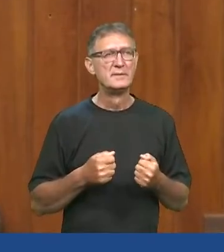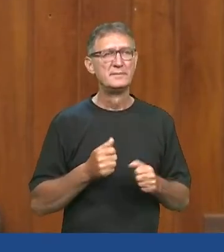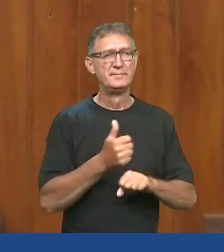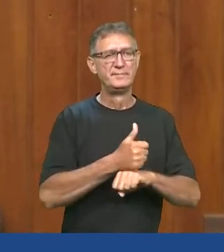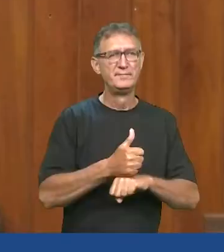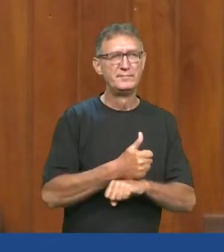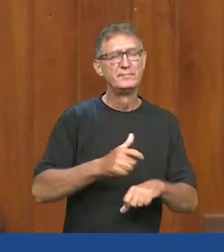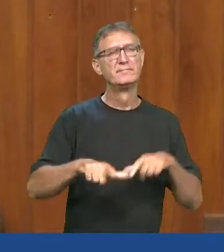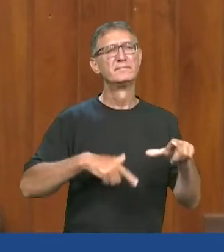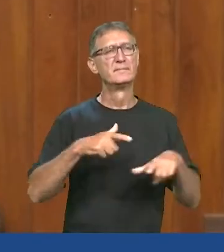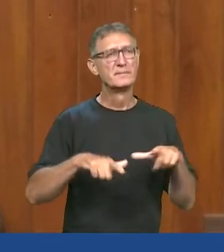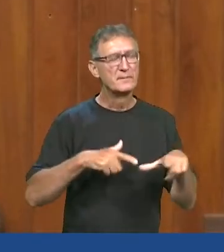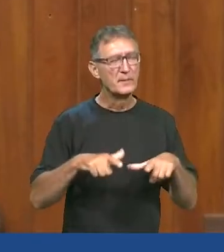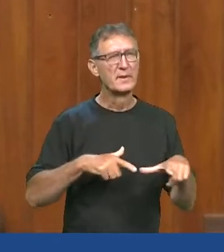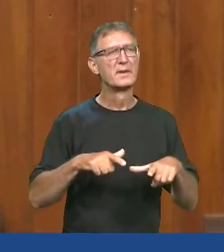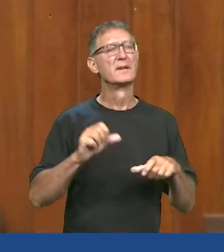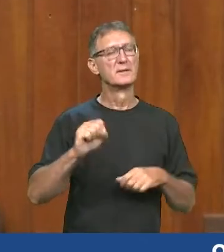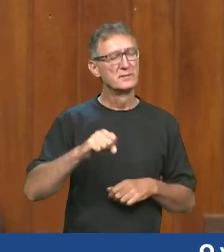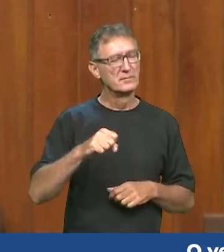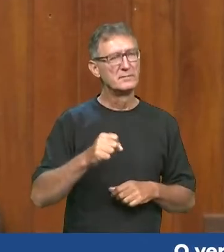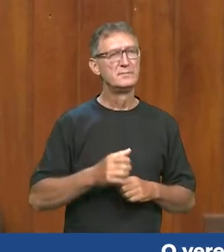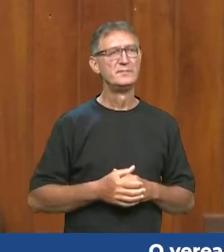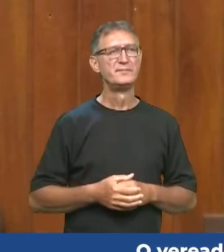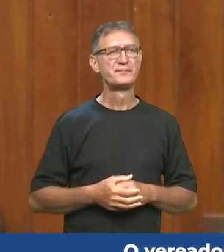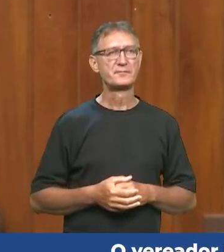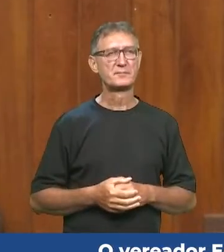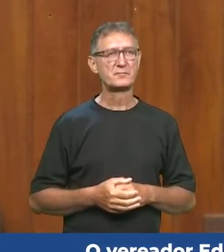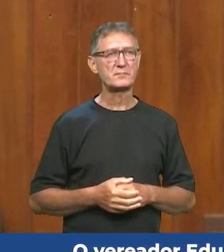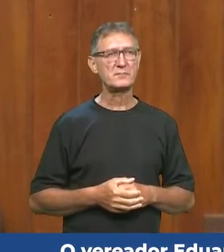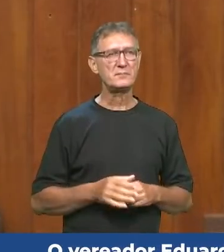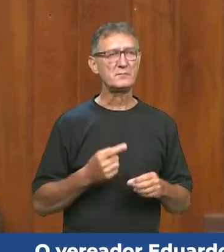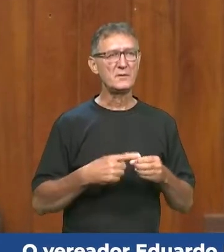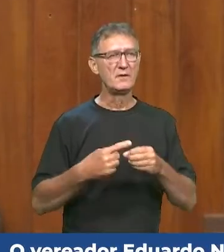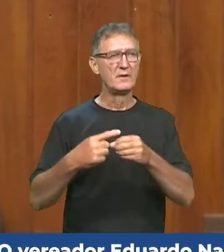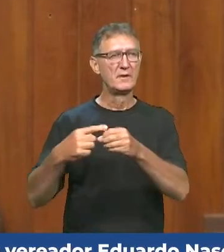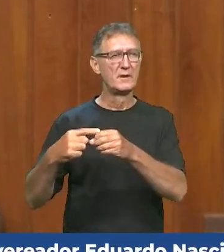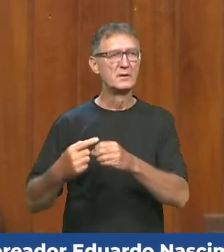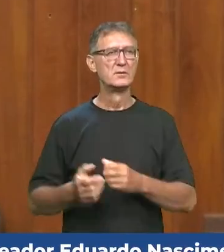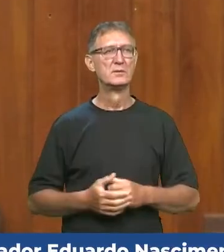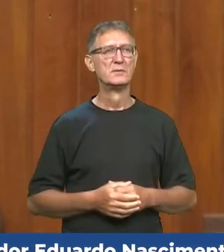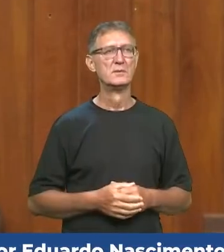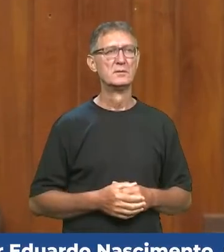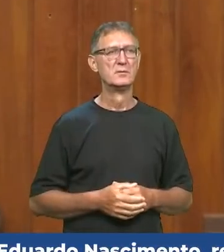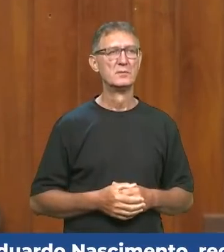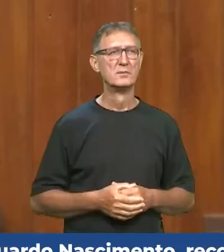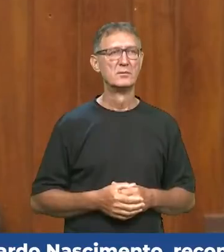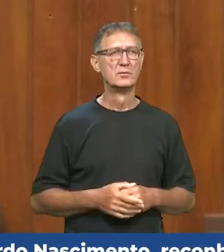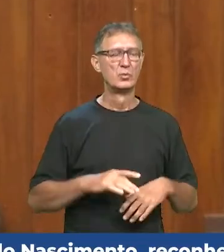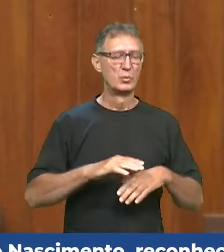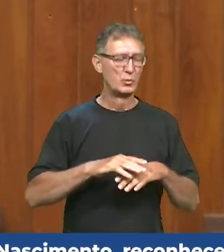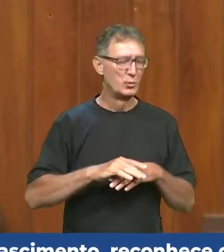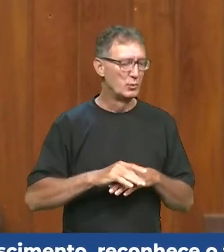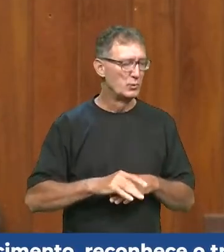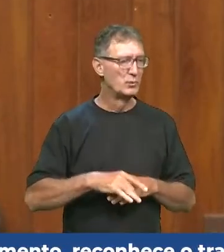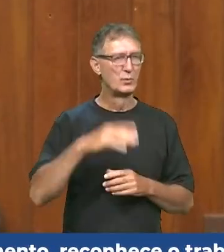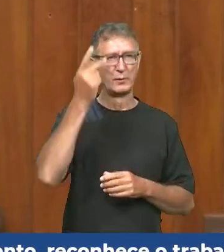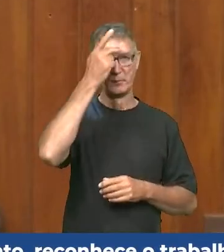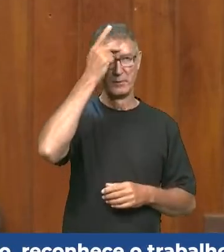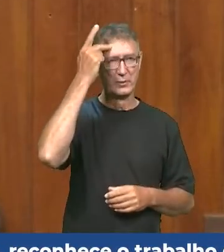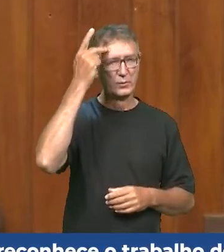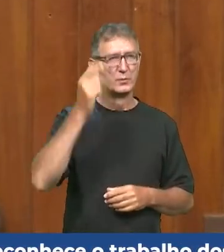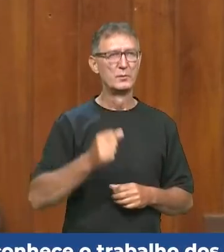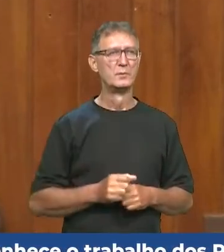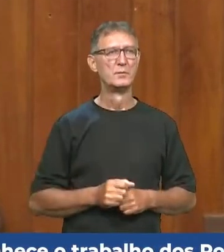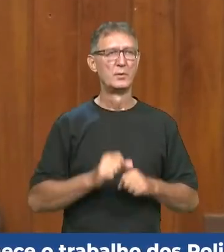servidores trabalharam? Gente, você viajar com pessoas com algum tipo de enfermidade, é de